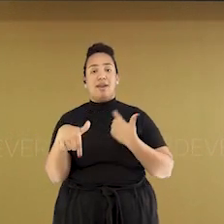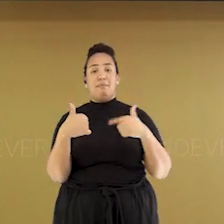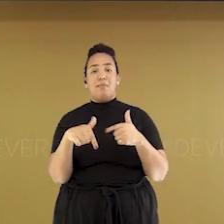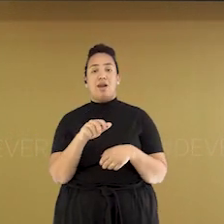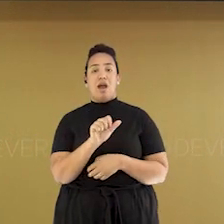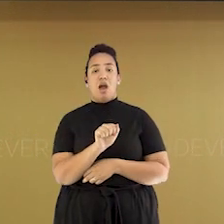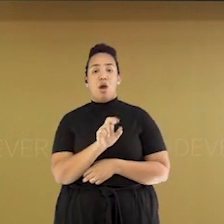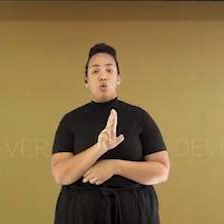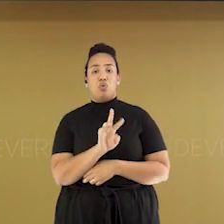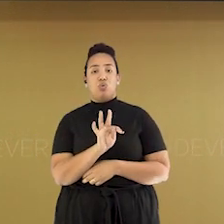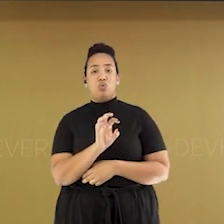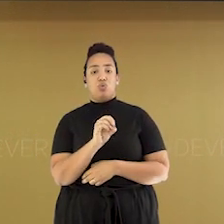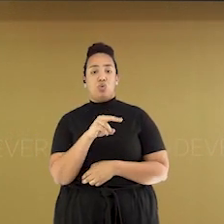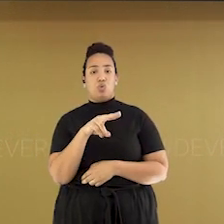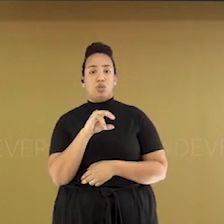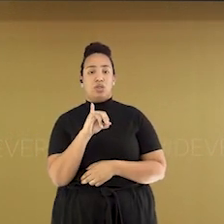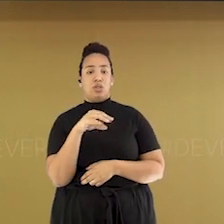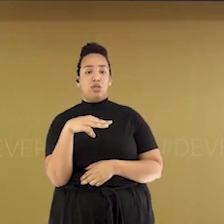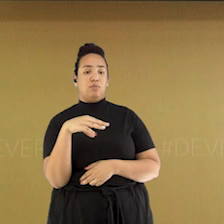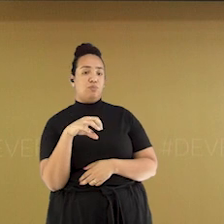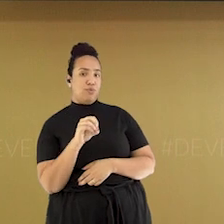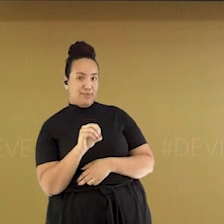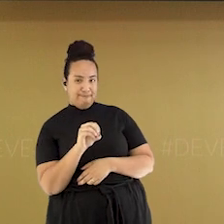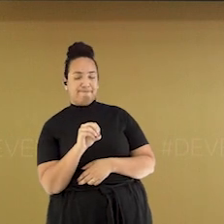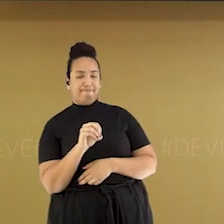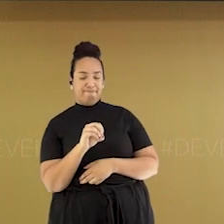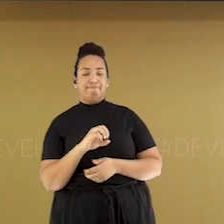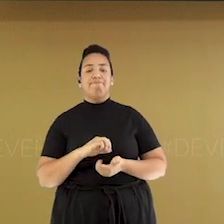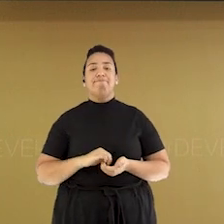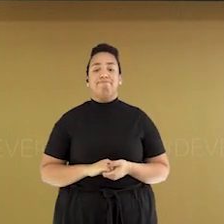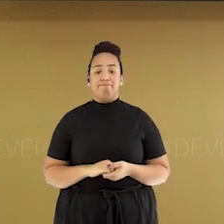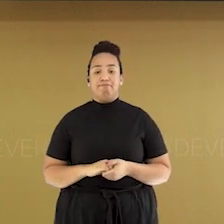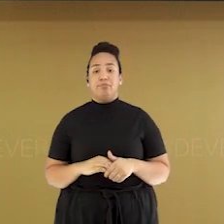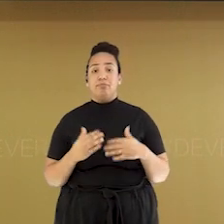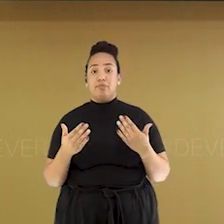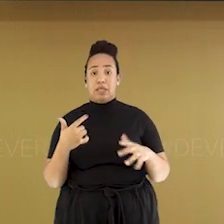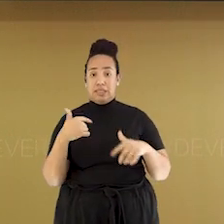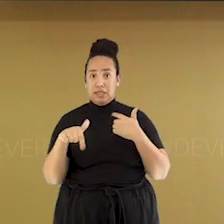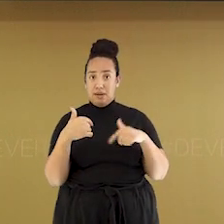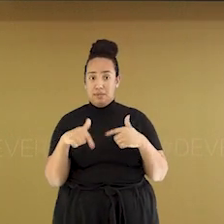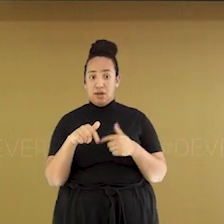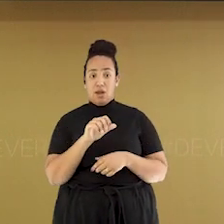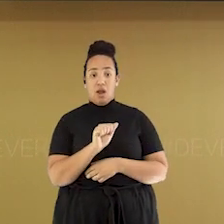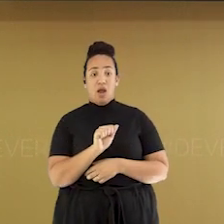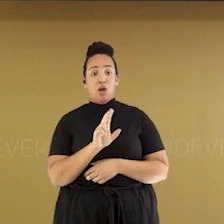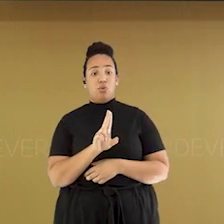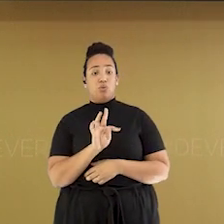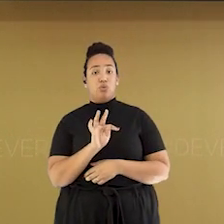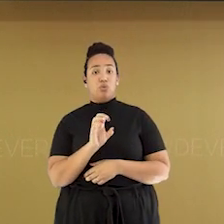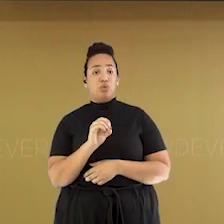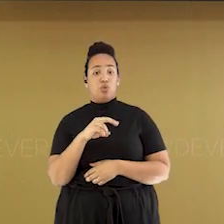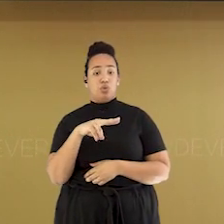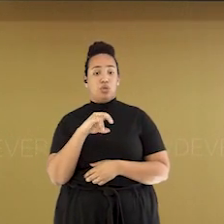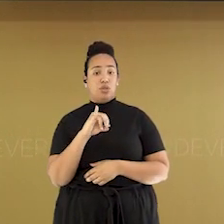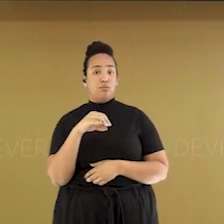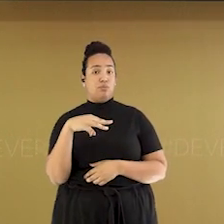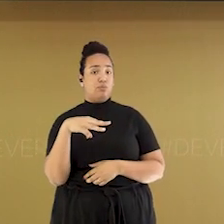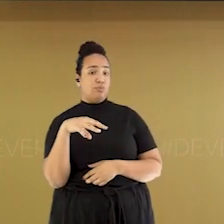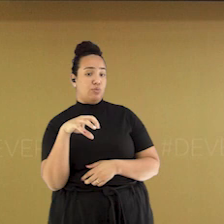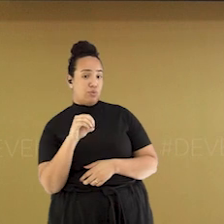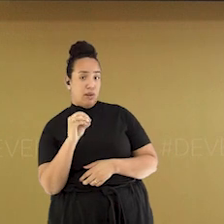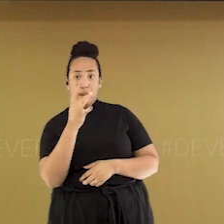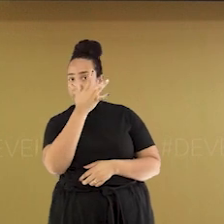autonomia quando faz algo sozinha, sem precisar de outra. O trabalhador autônomo é uma pessoa que organiza o próprio tempo de